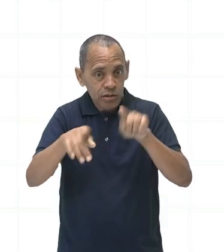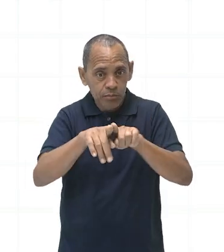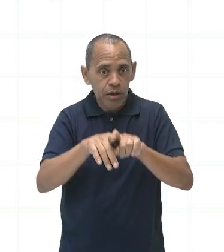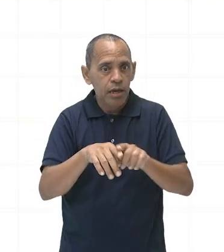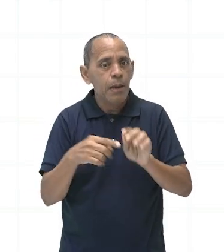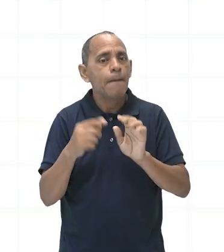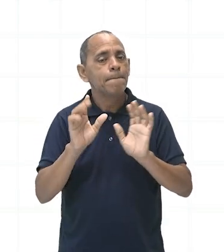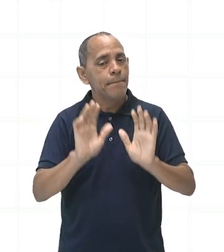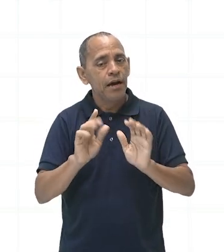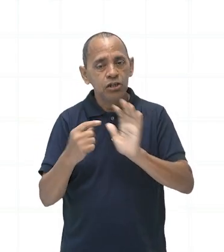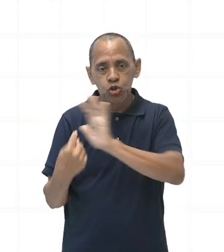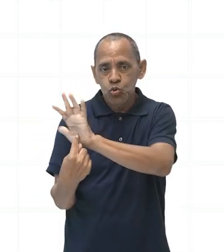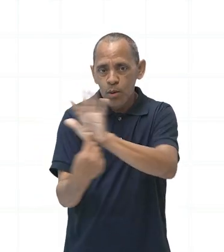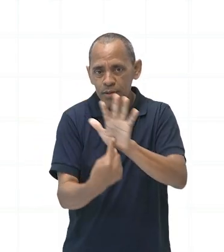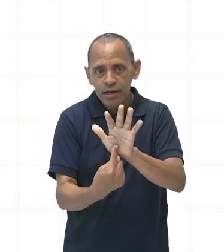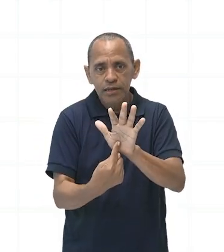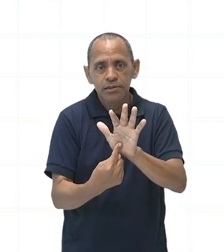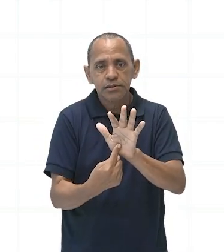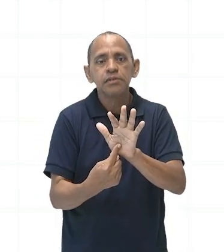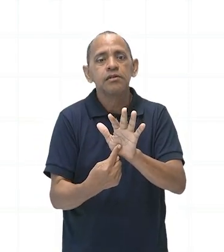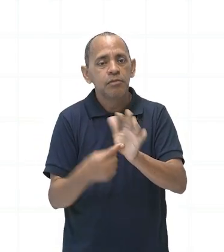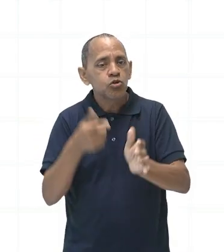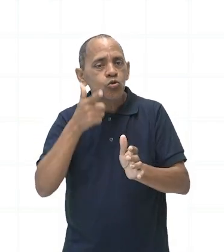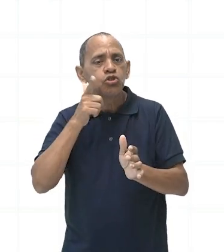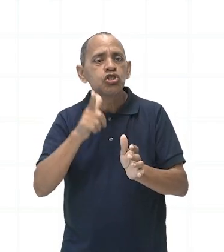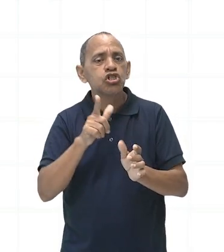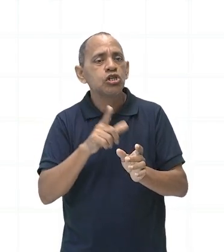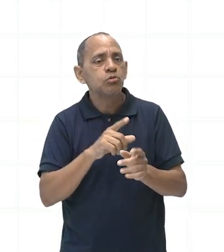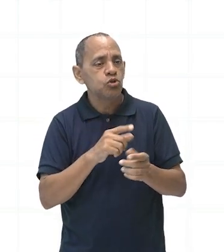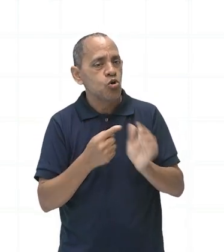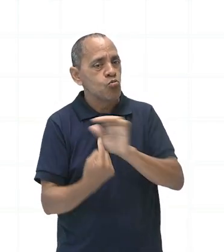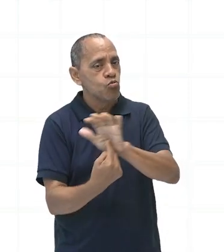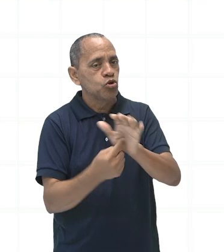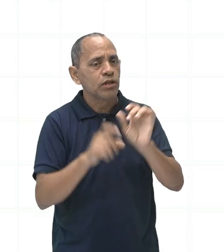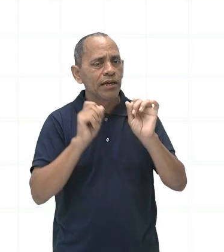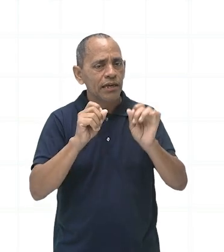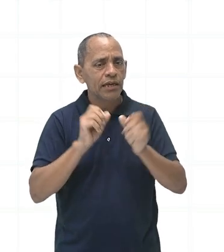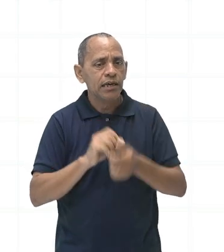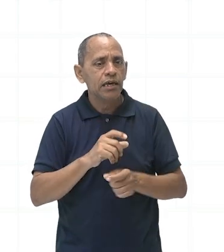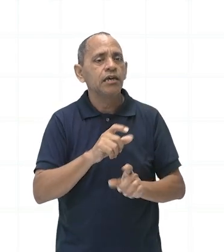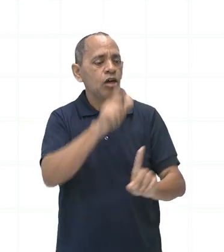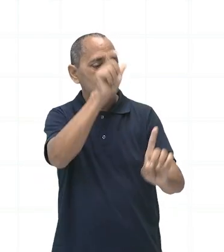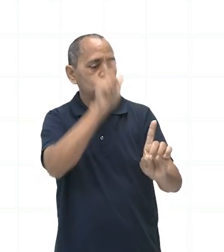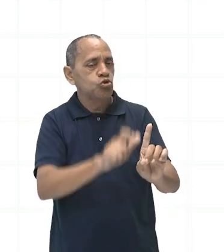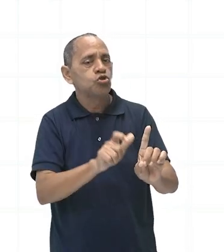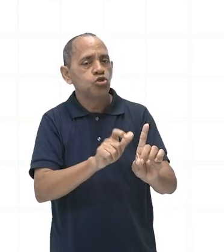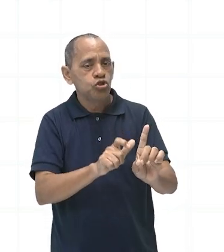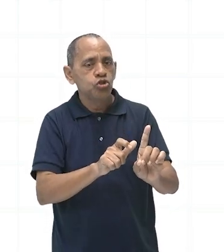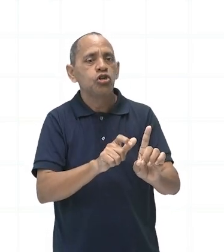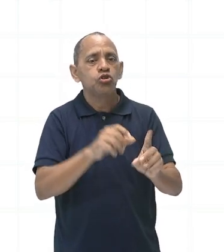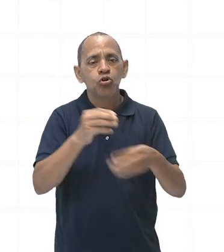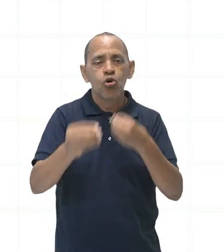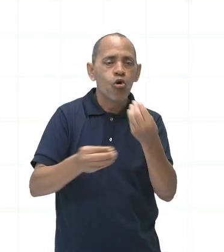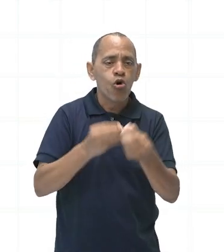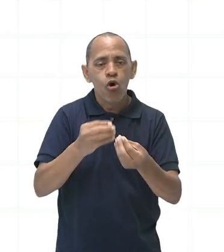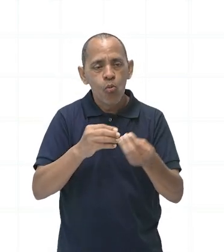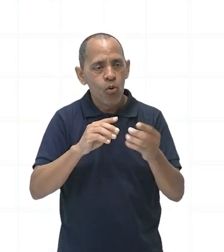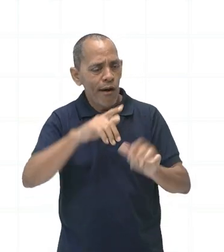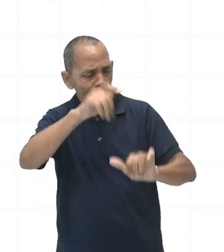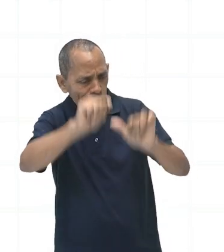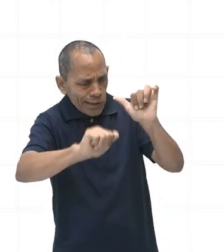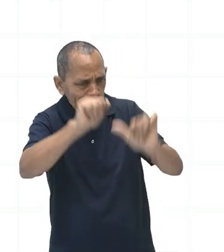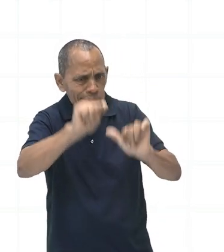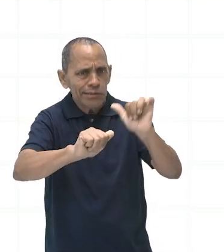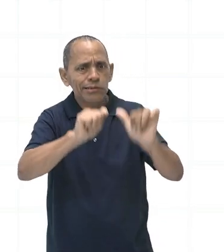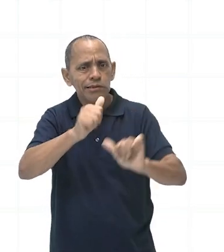oração. Ok? Mas é possível determinar, ou seja, dizer quem é o sujeito por meio da análise do verbo. Então, a gente sabe que a